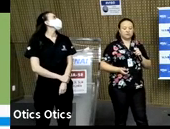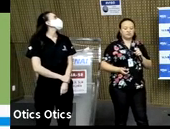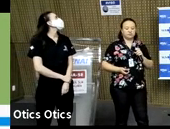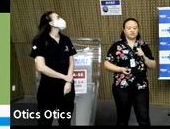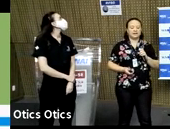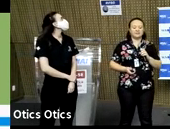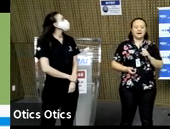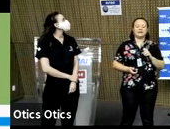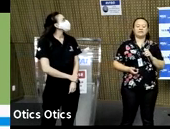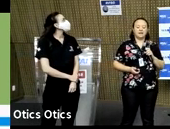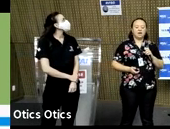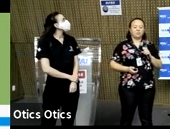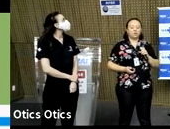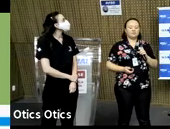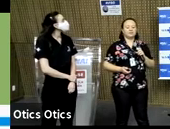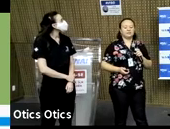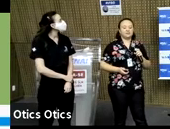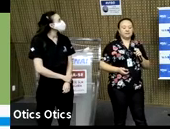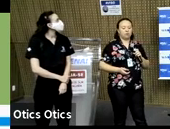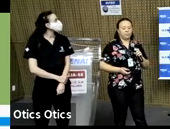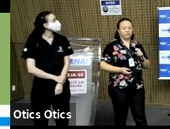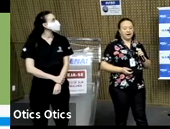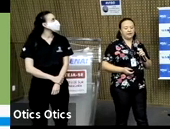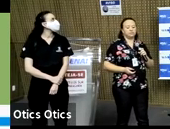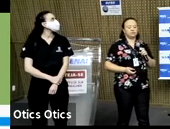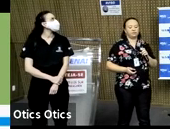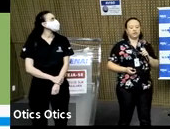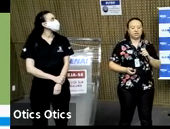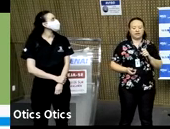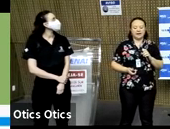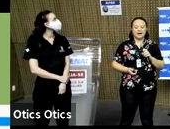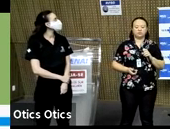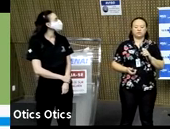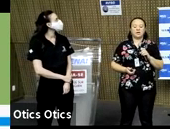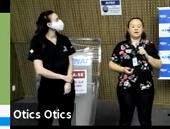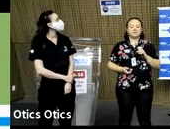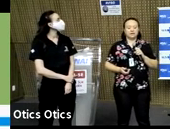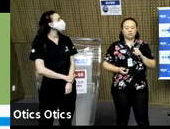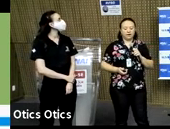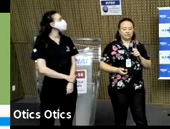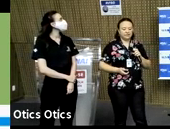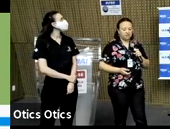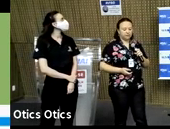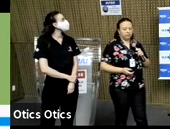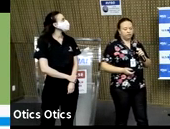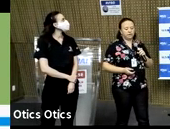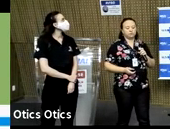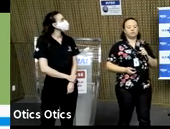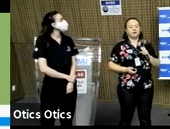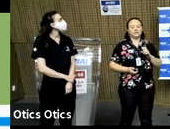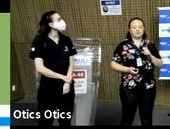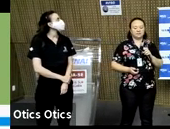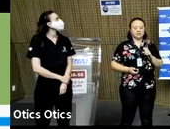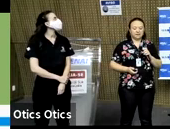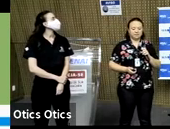1.792 solicitações realizadas, 1.465 aprovados, 20 negados, 147